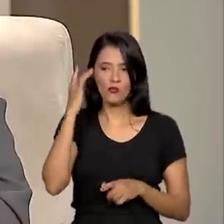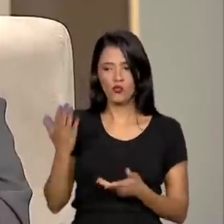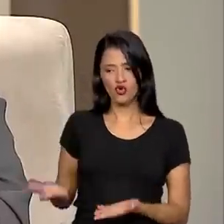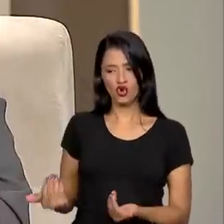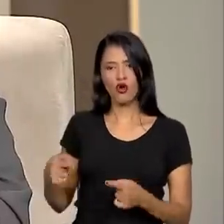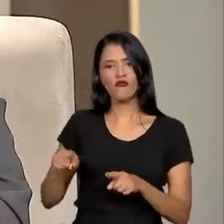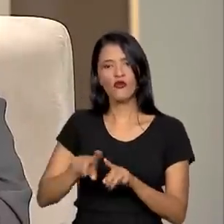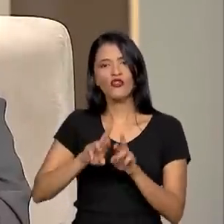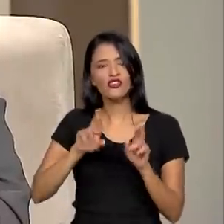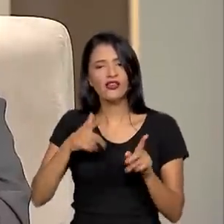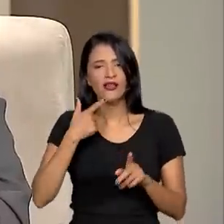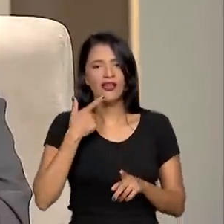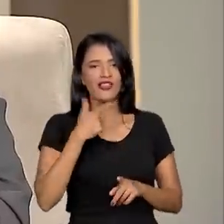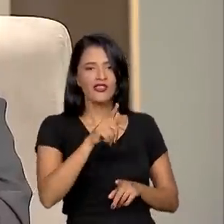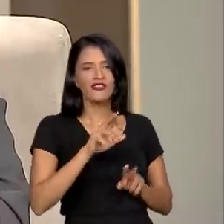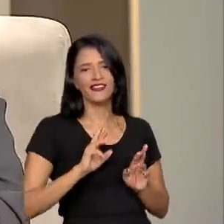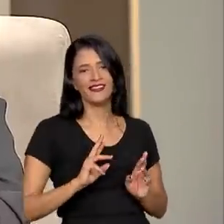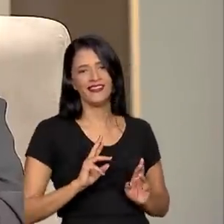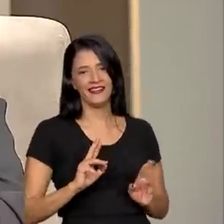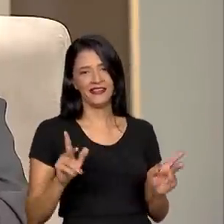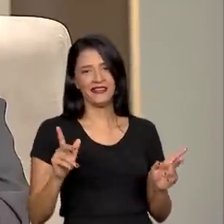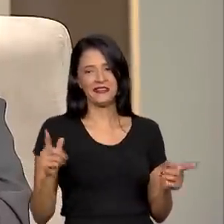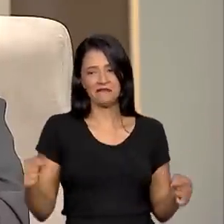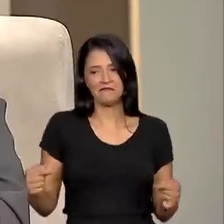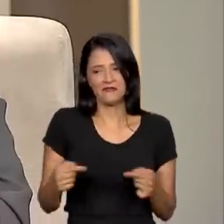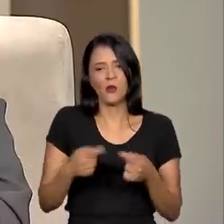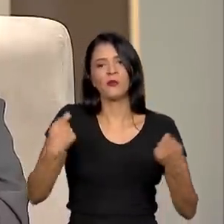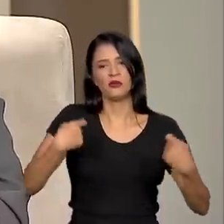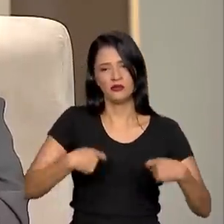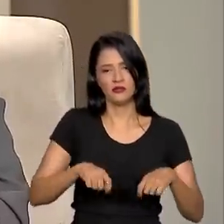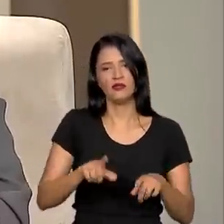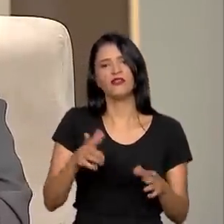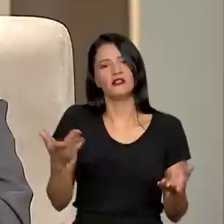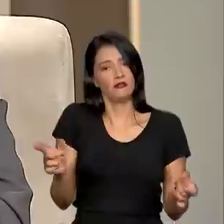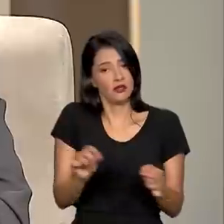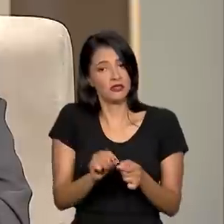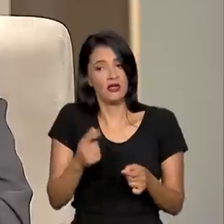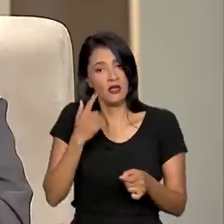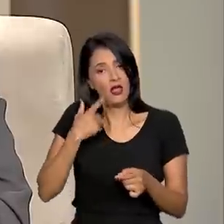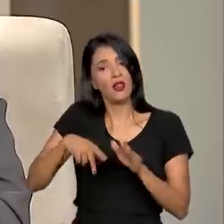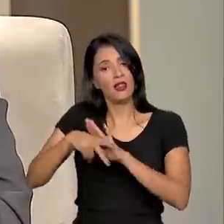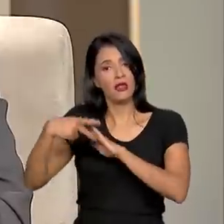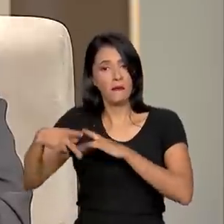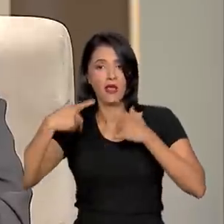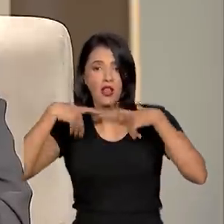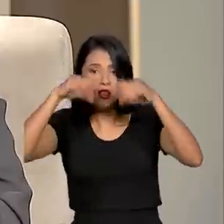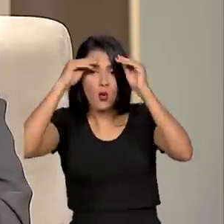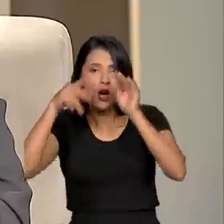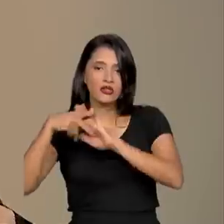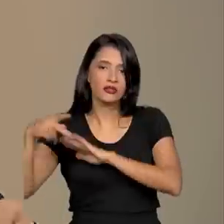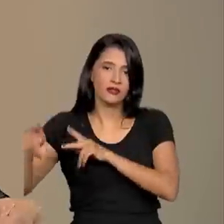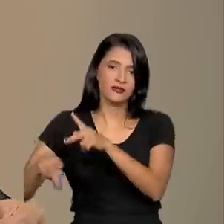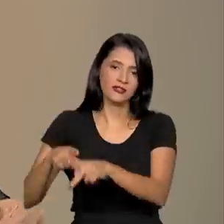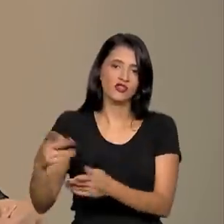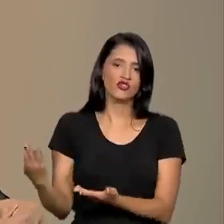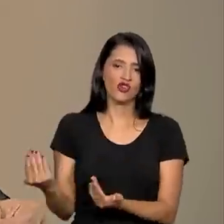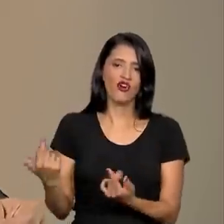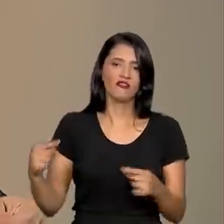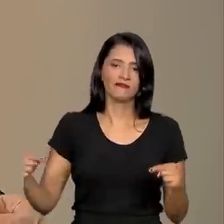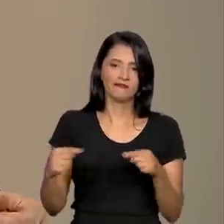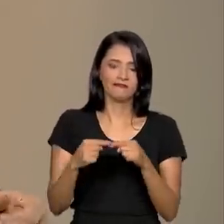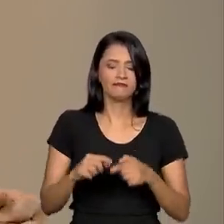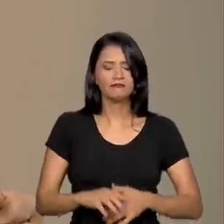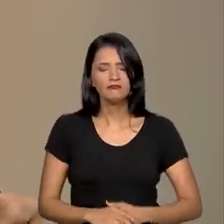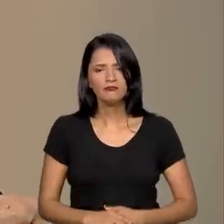fala uma outra língua. Né? E a gente precisa estar up to date para poder atender a linguagem desse público. Agora, a gente está falando aqui dessa